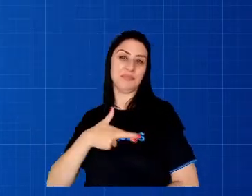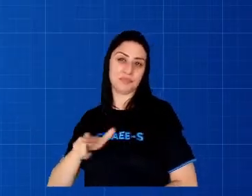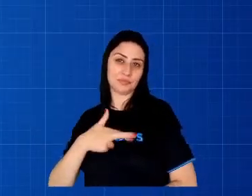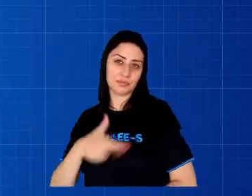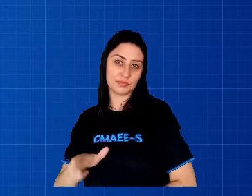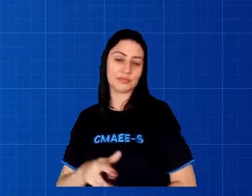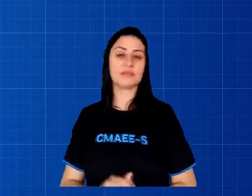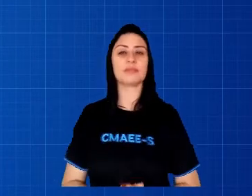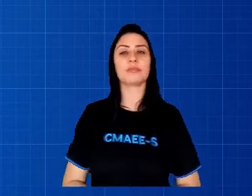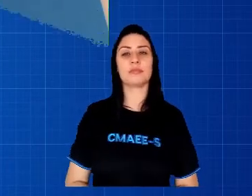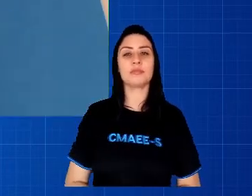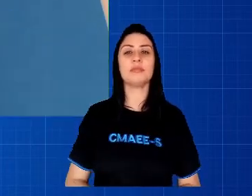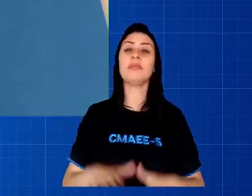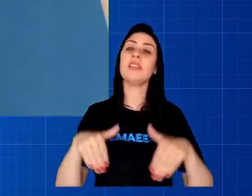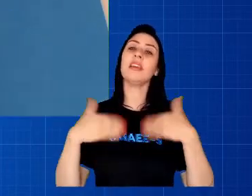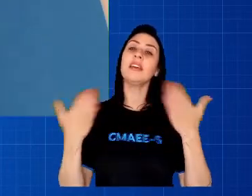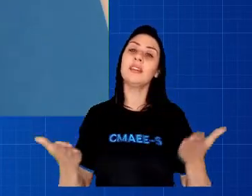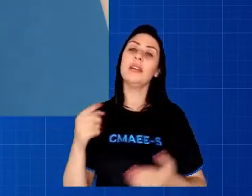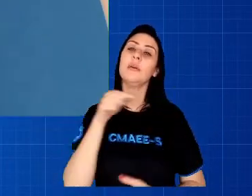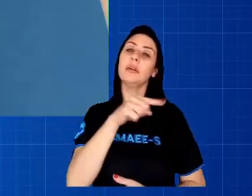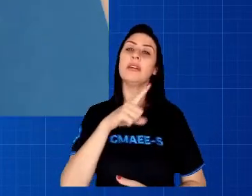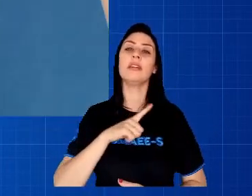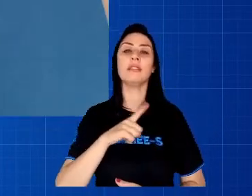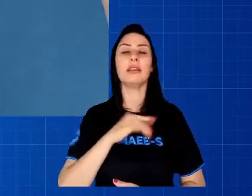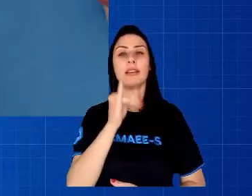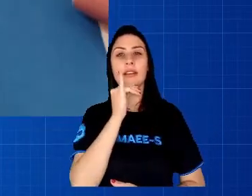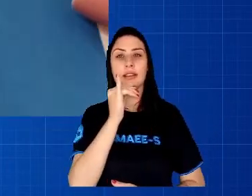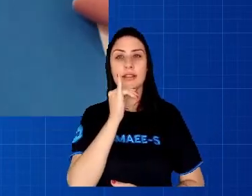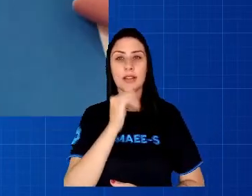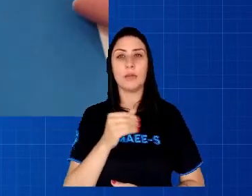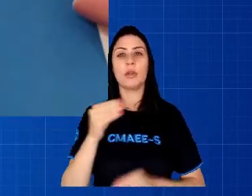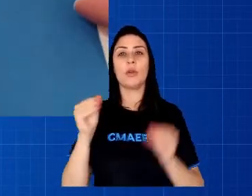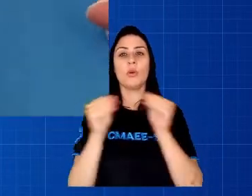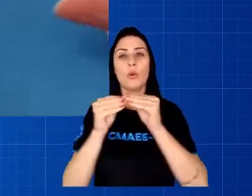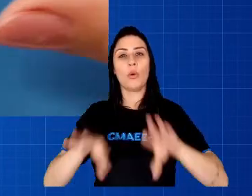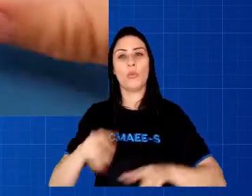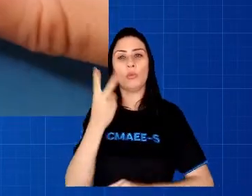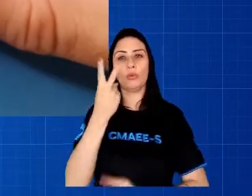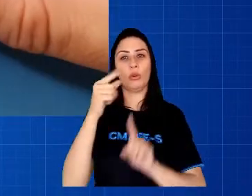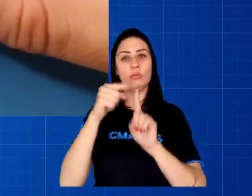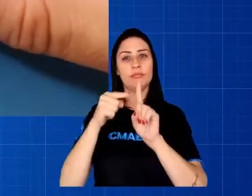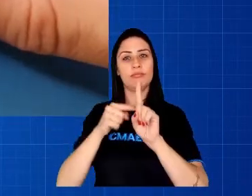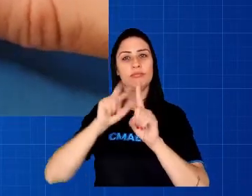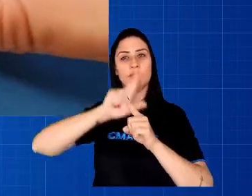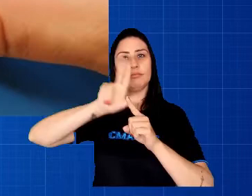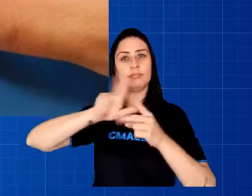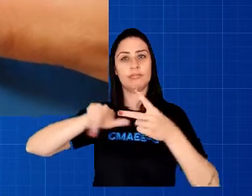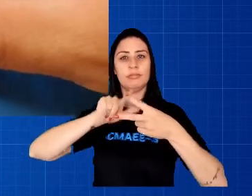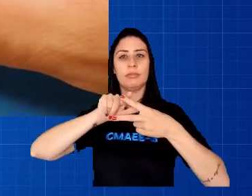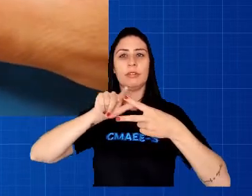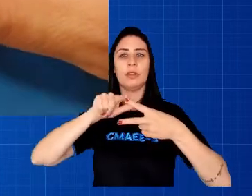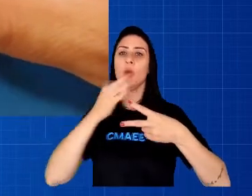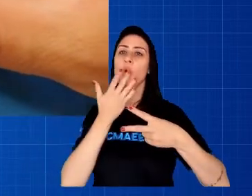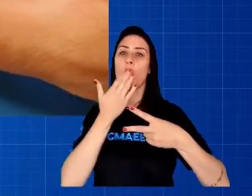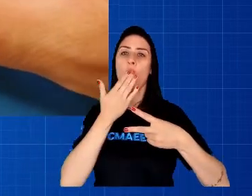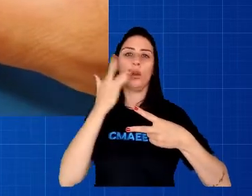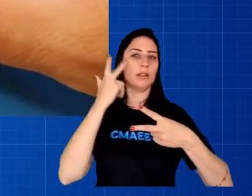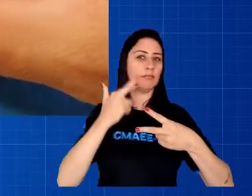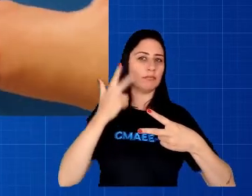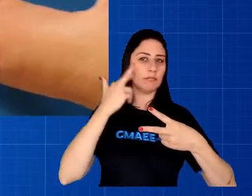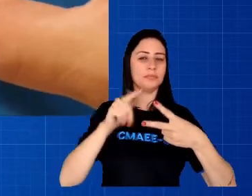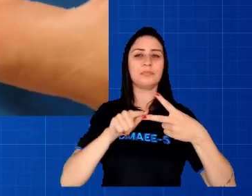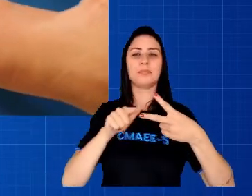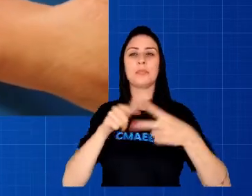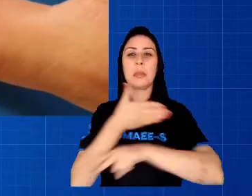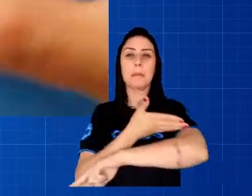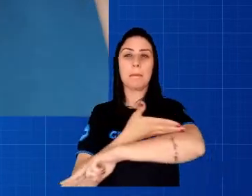religiosas. Então aqui a gente tem exemplo de duas cascas de ovos, né? A colorida, naturalmente,